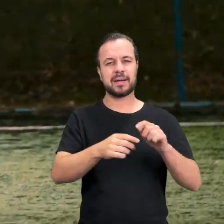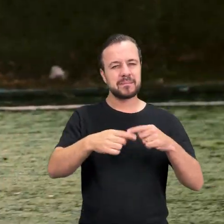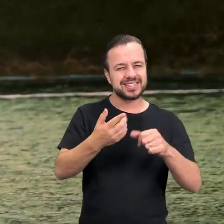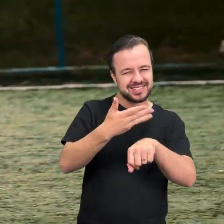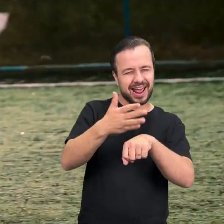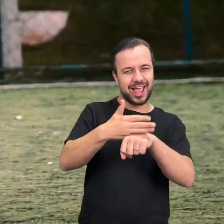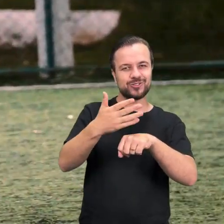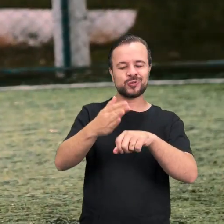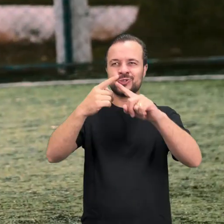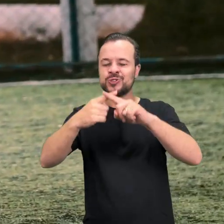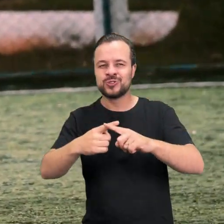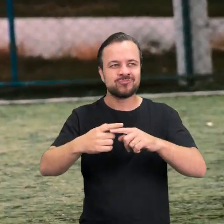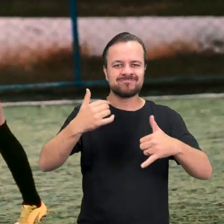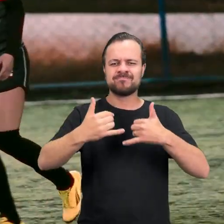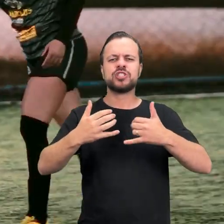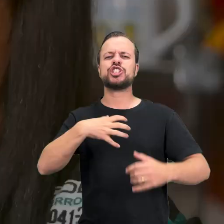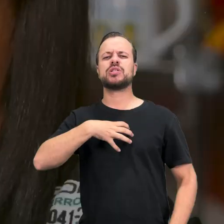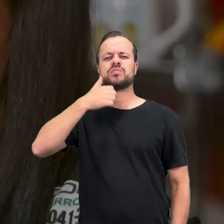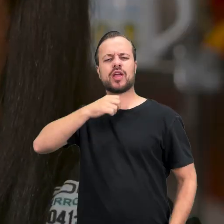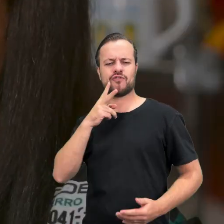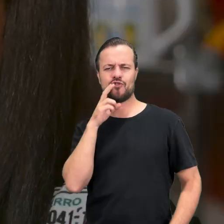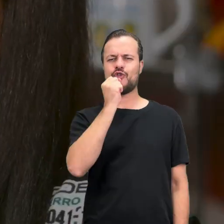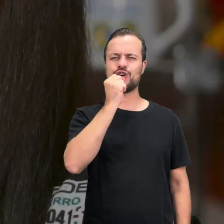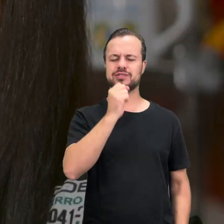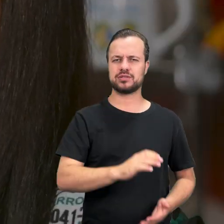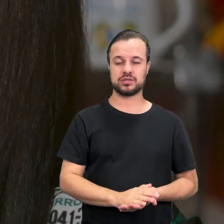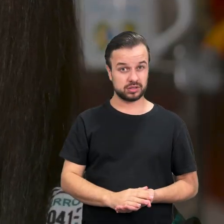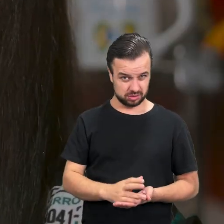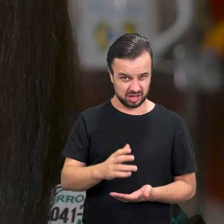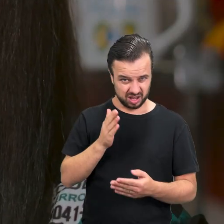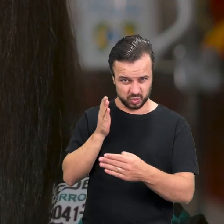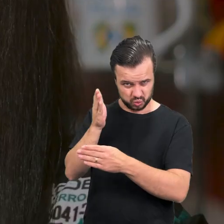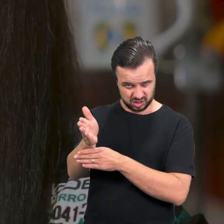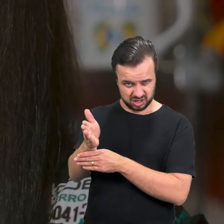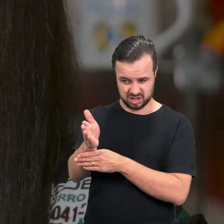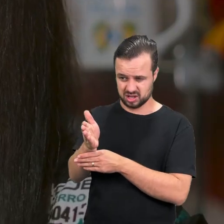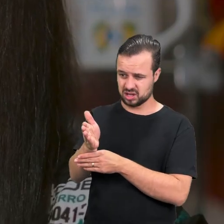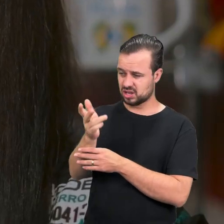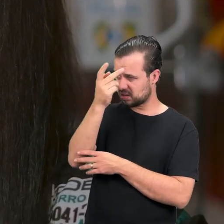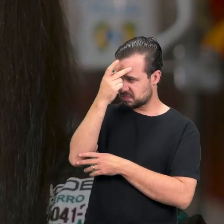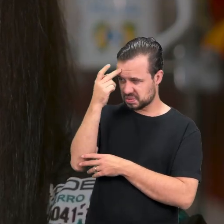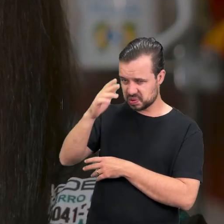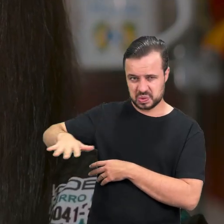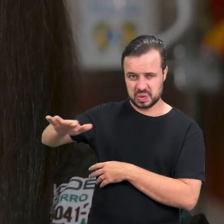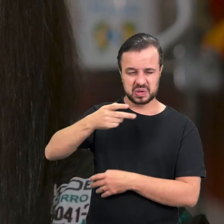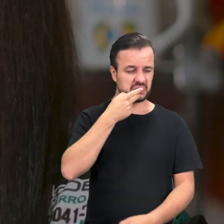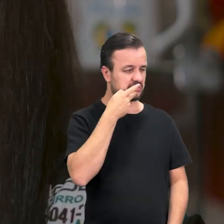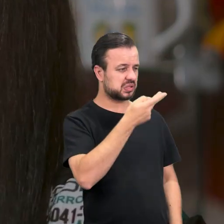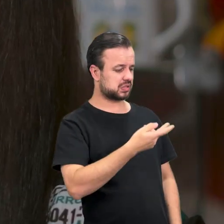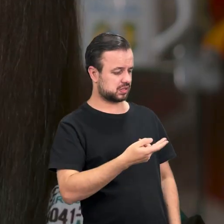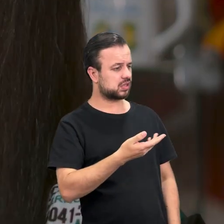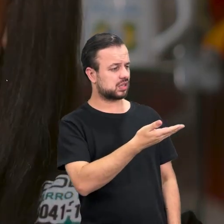gol era também uma forma de resistência. Nossa, eu ia nos lugares assim, e as pessoas falam assim, mas